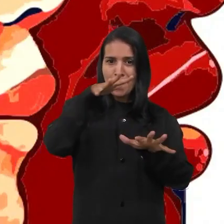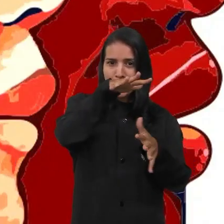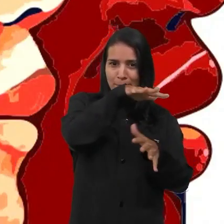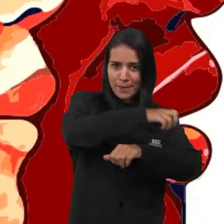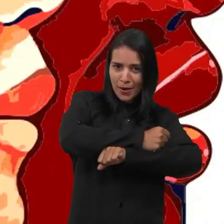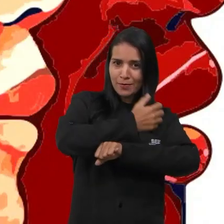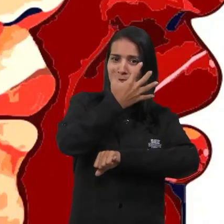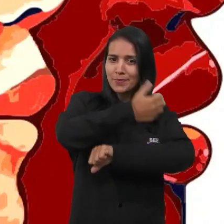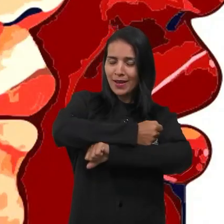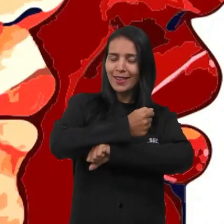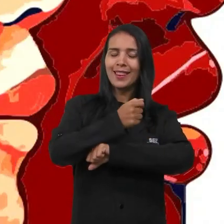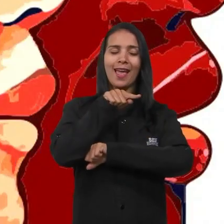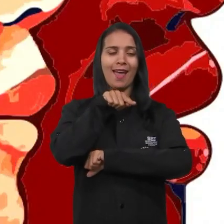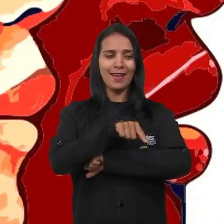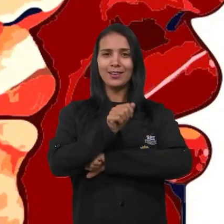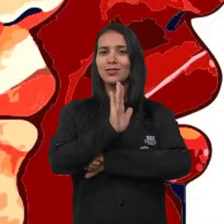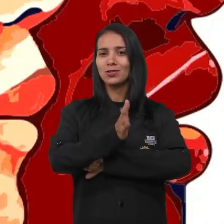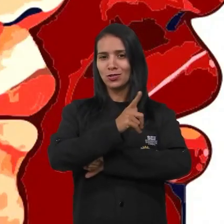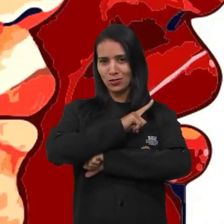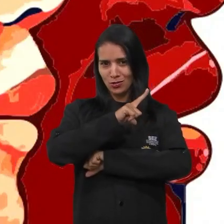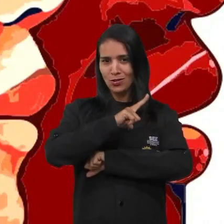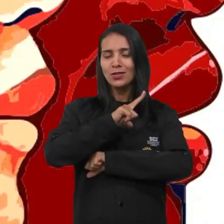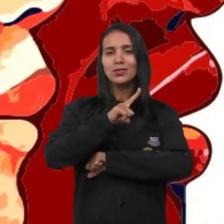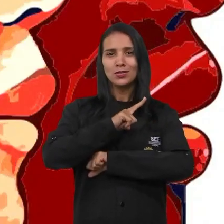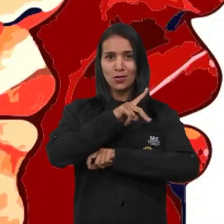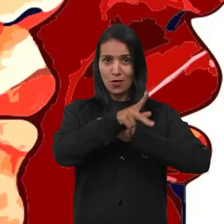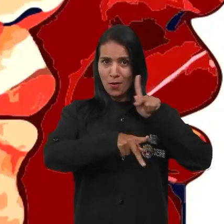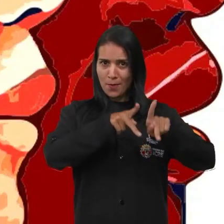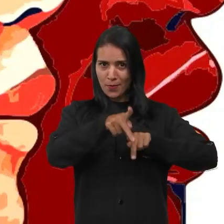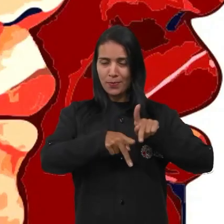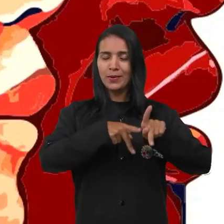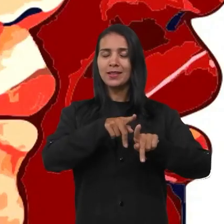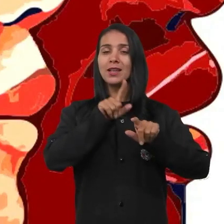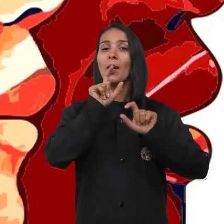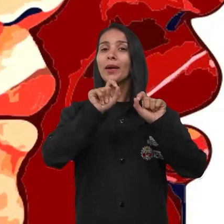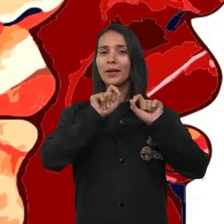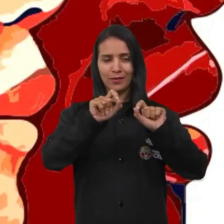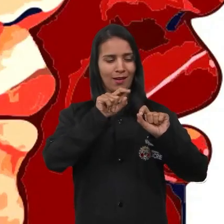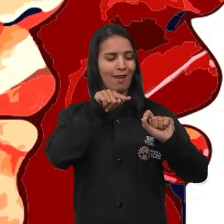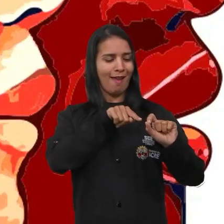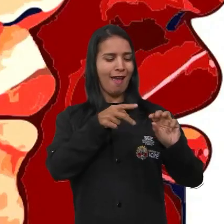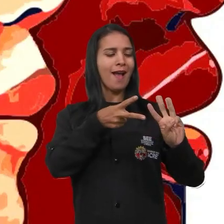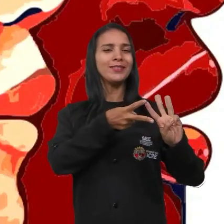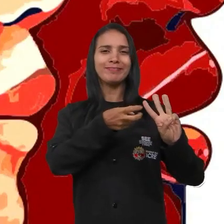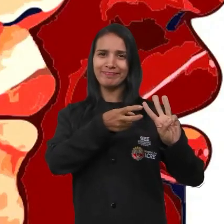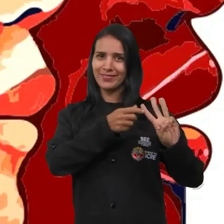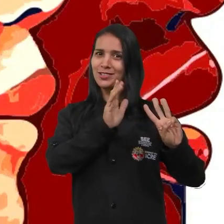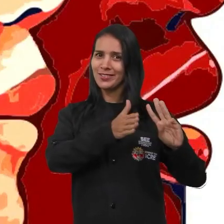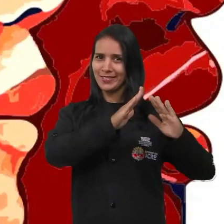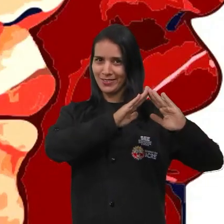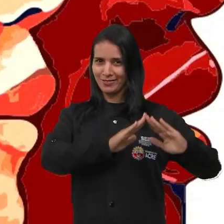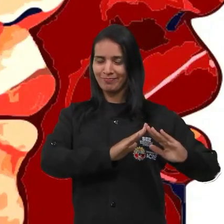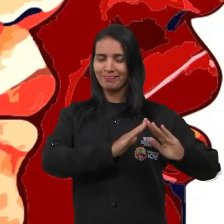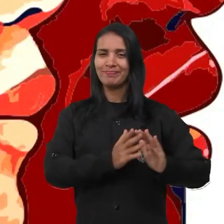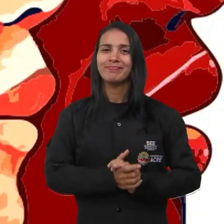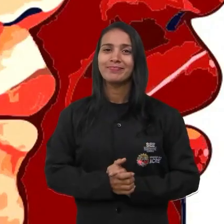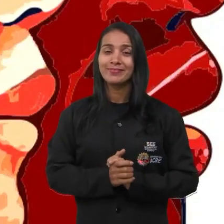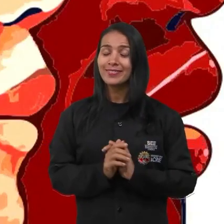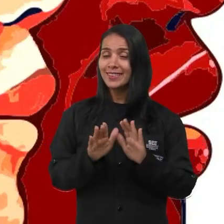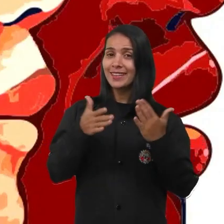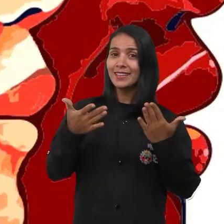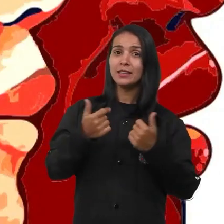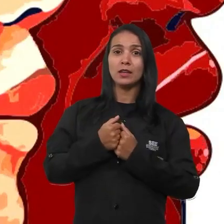população aqui morando nesse território, e essa população era justamente aí formada pelos indígenas. Então,